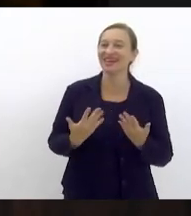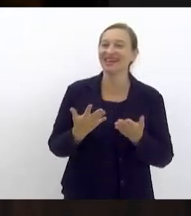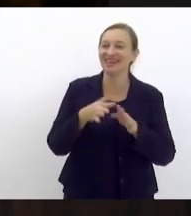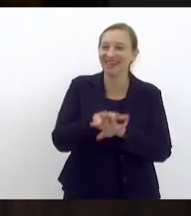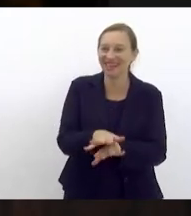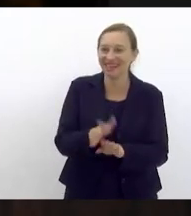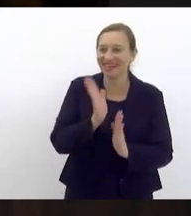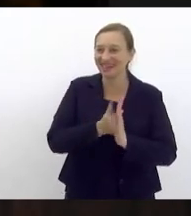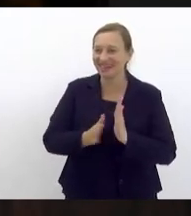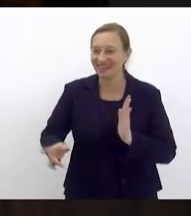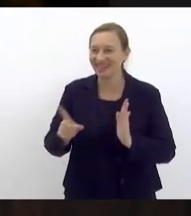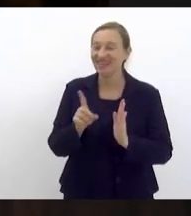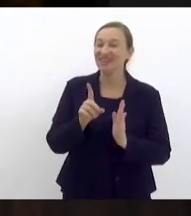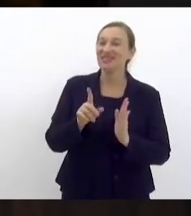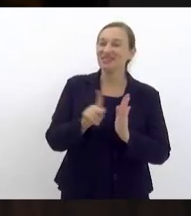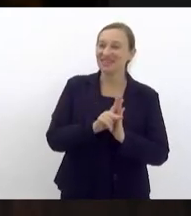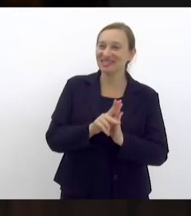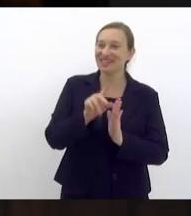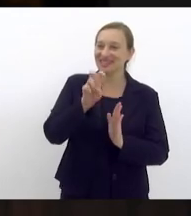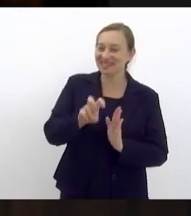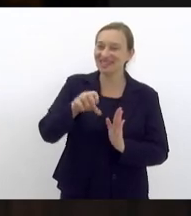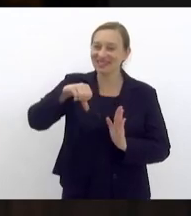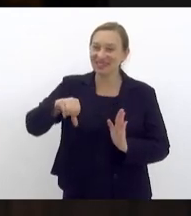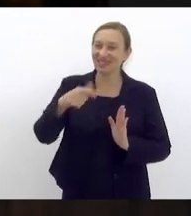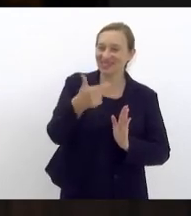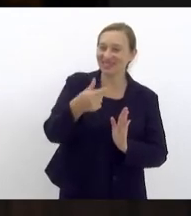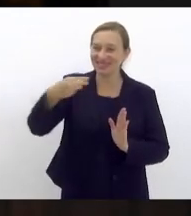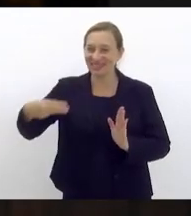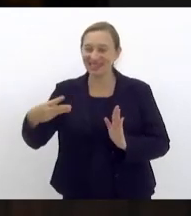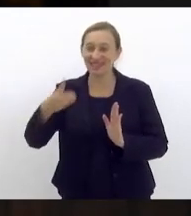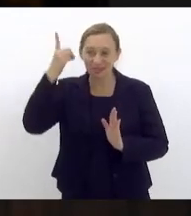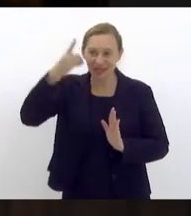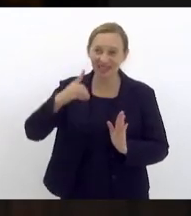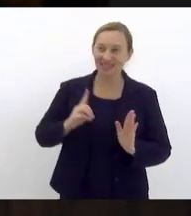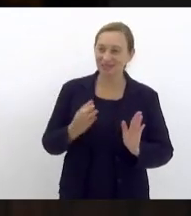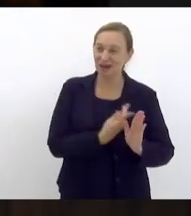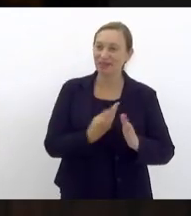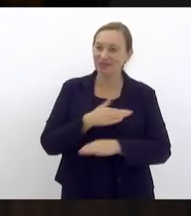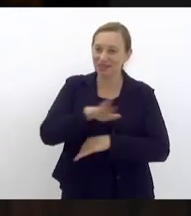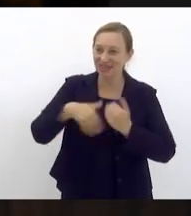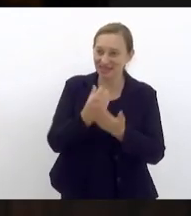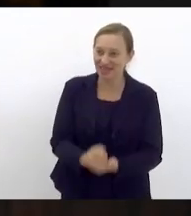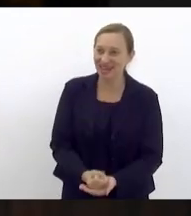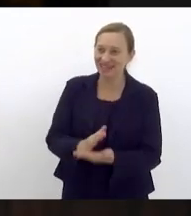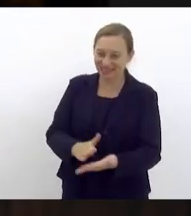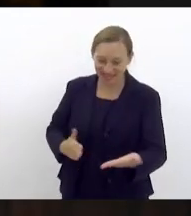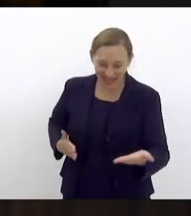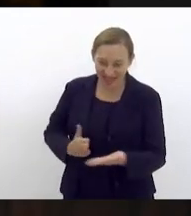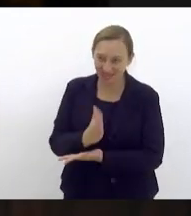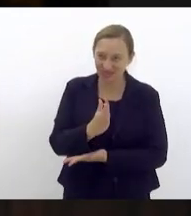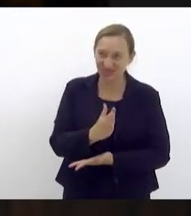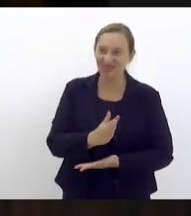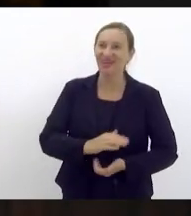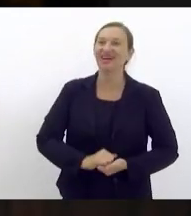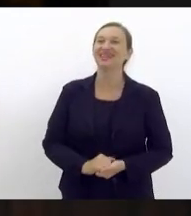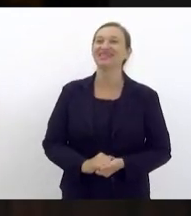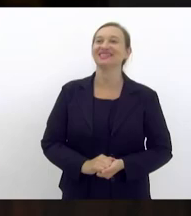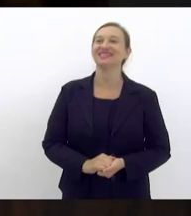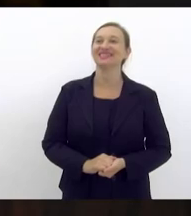do dia do projeto 59 de 23 a deputada Dani Balbi permaneça Como estão